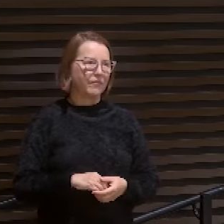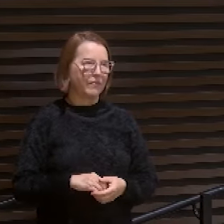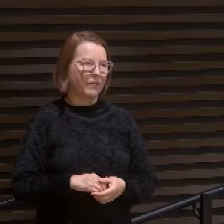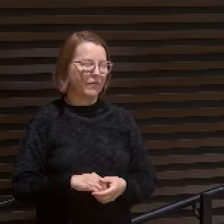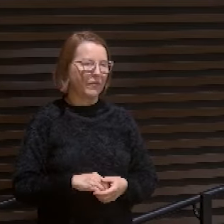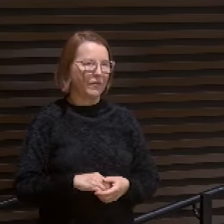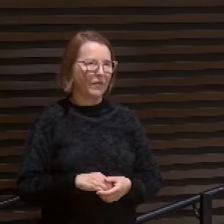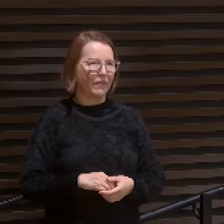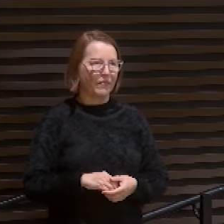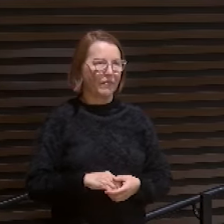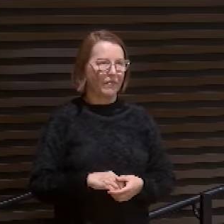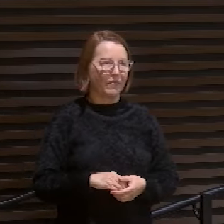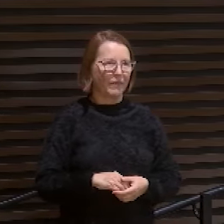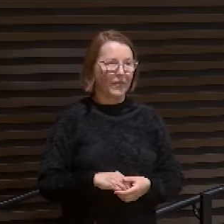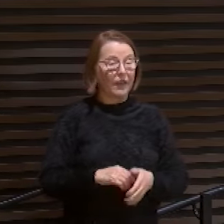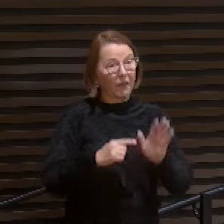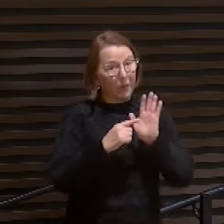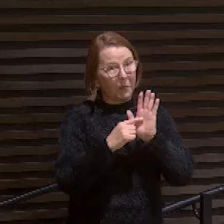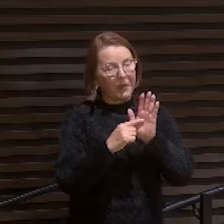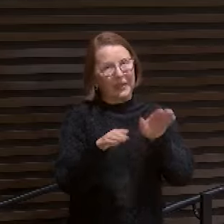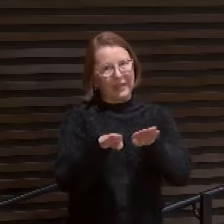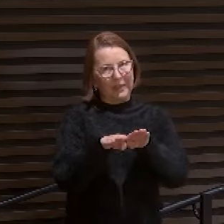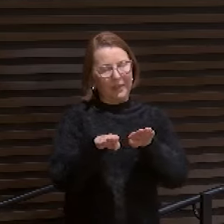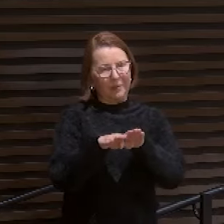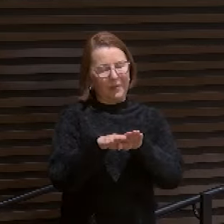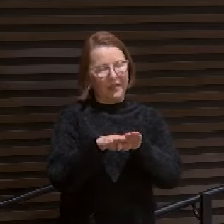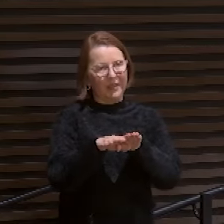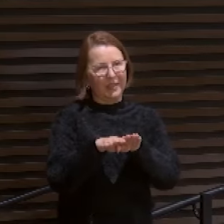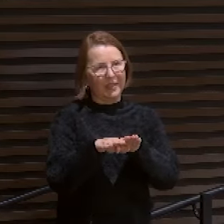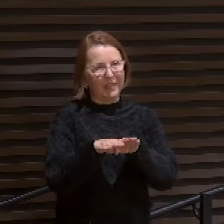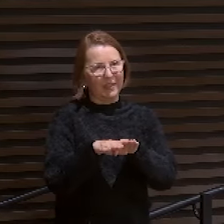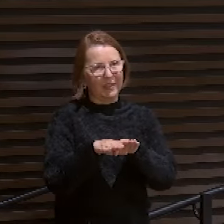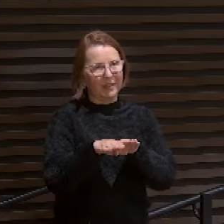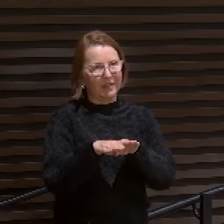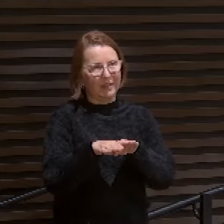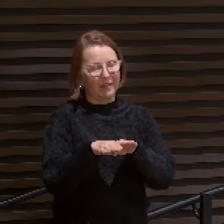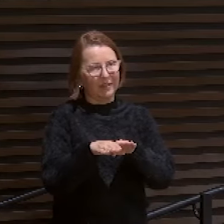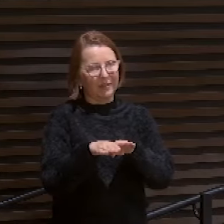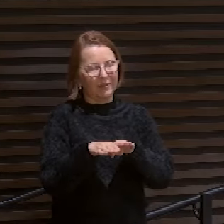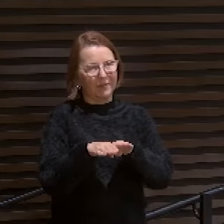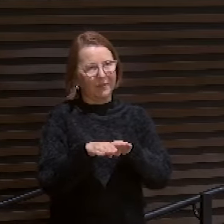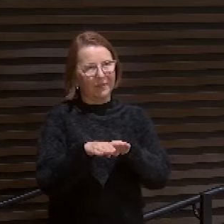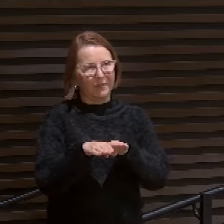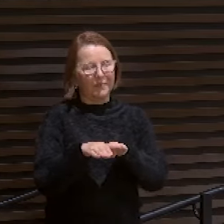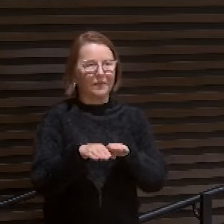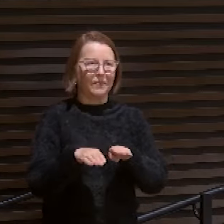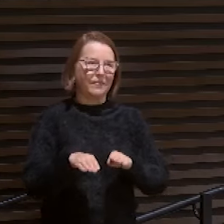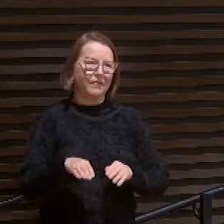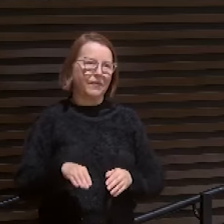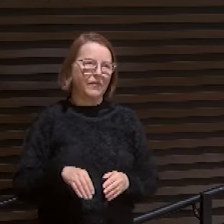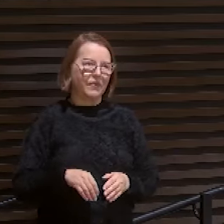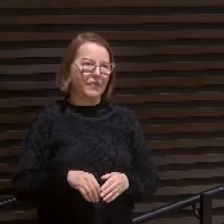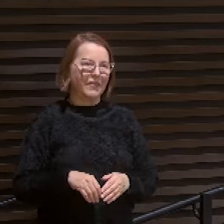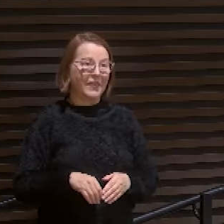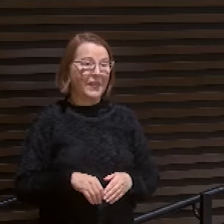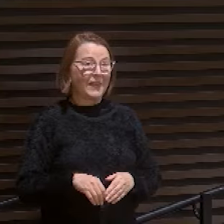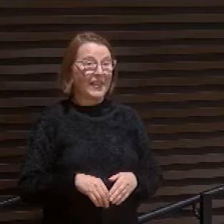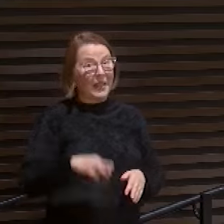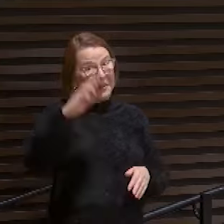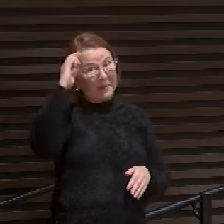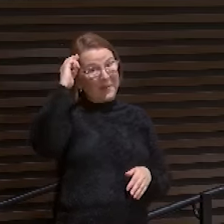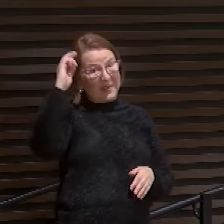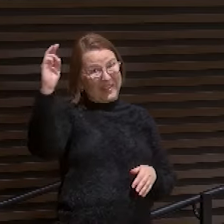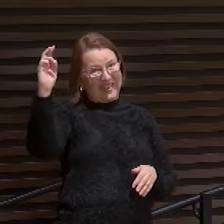apontar também para aquele que veio para ser o nosso Salvador.